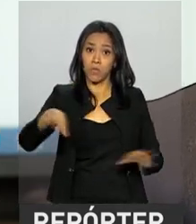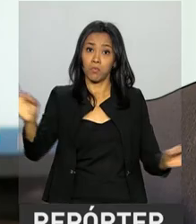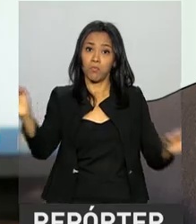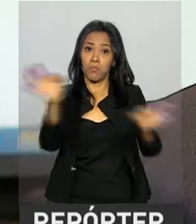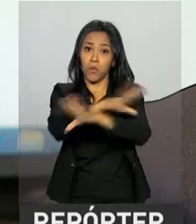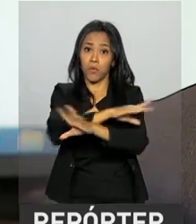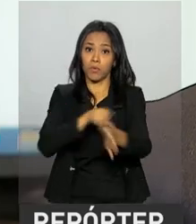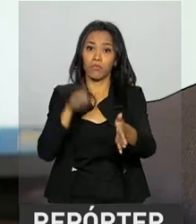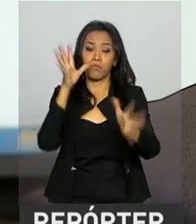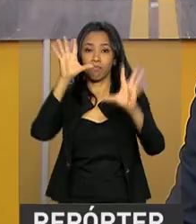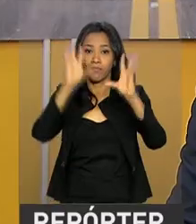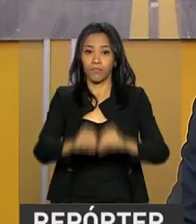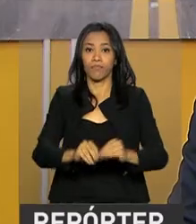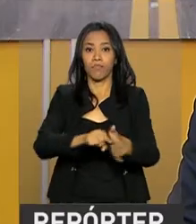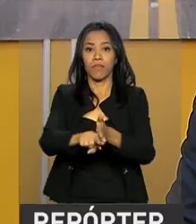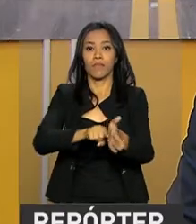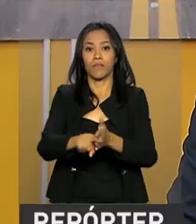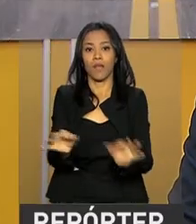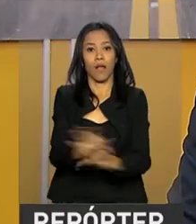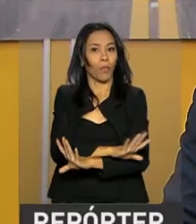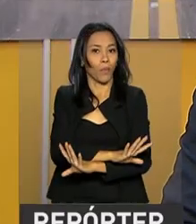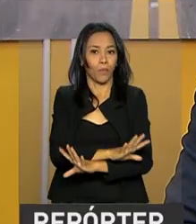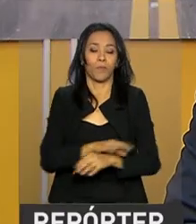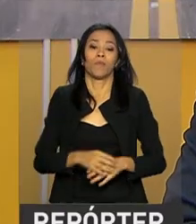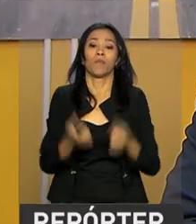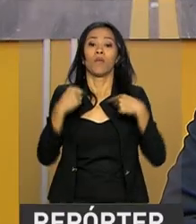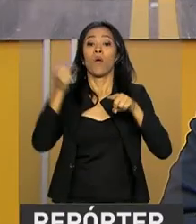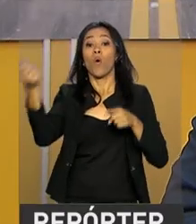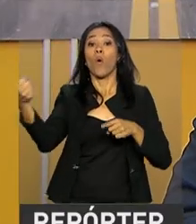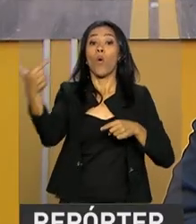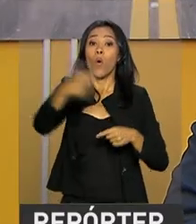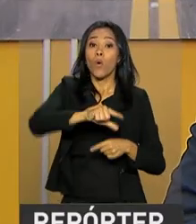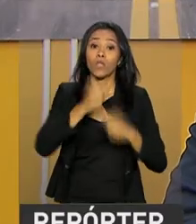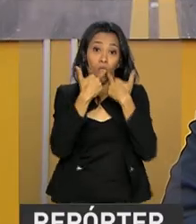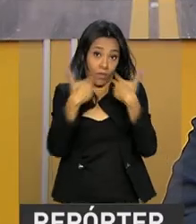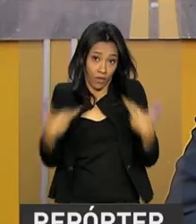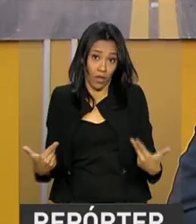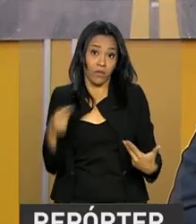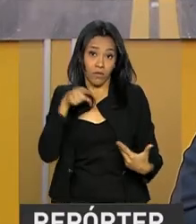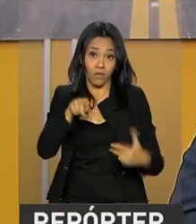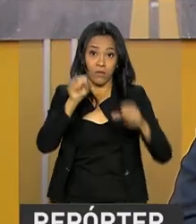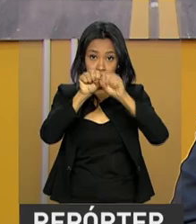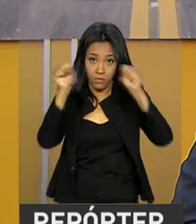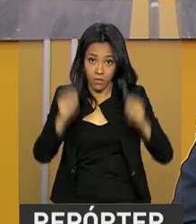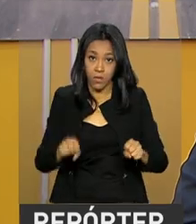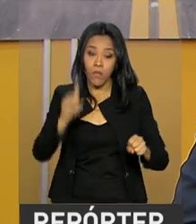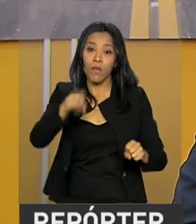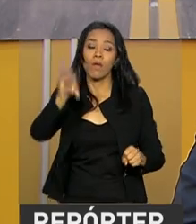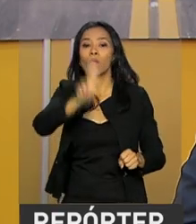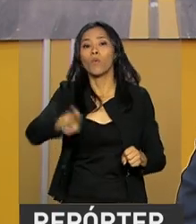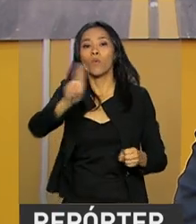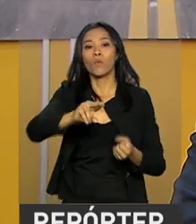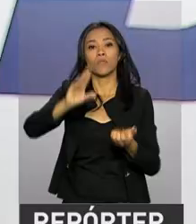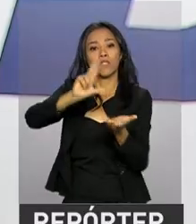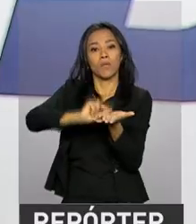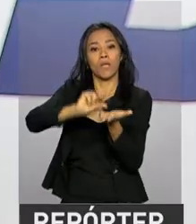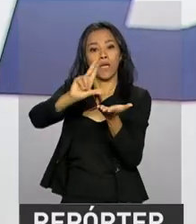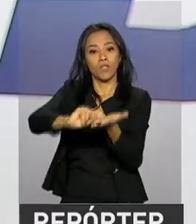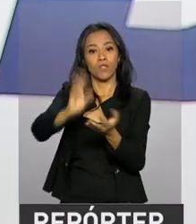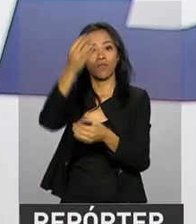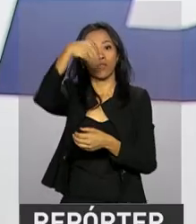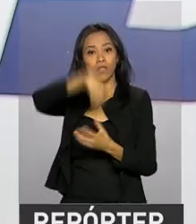a sua pesquisa de mercado outra novidade e inovação e soluções práticas é o uso de aplicativos no serviço público